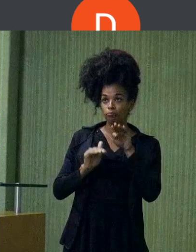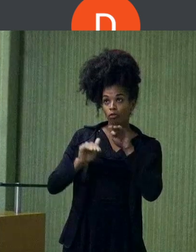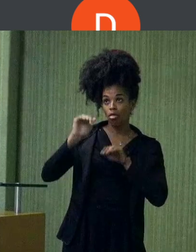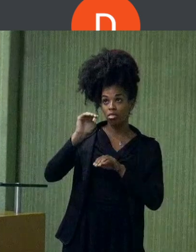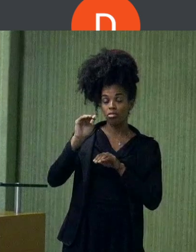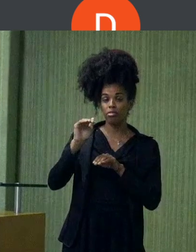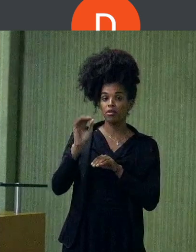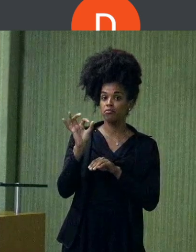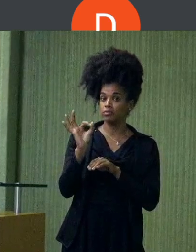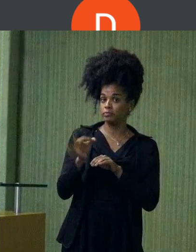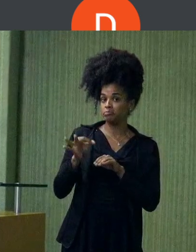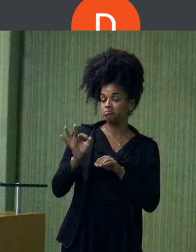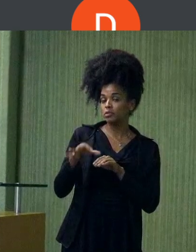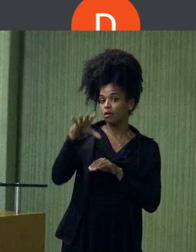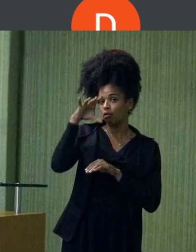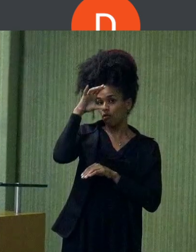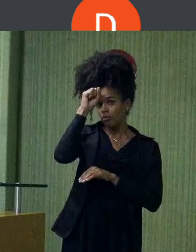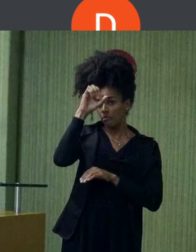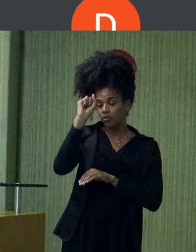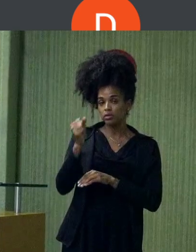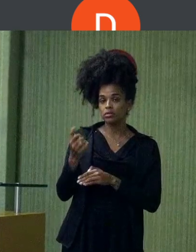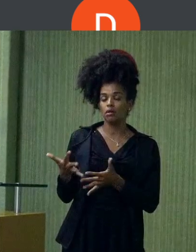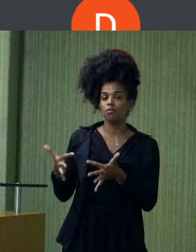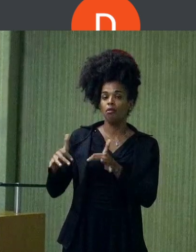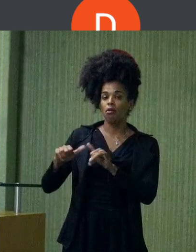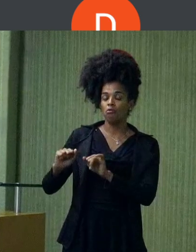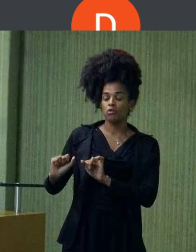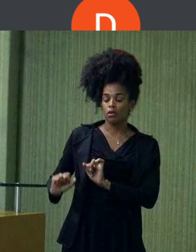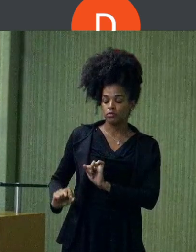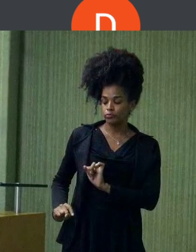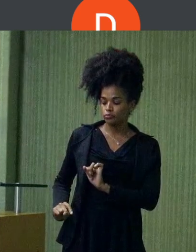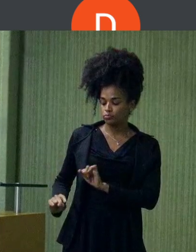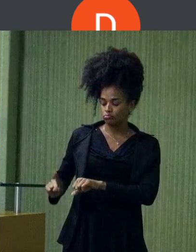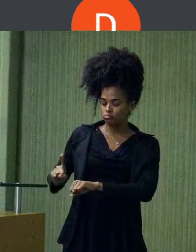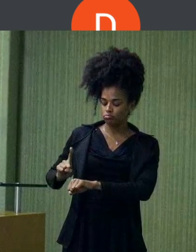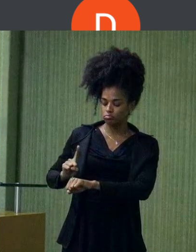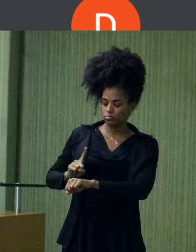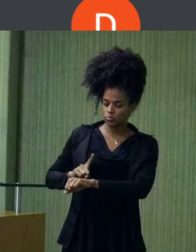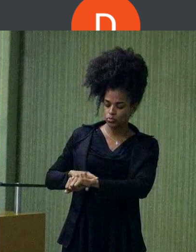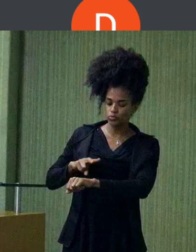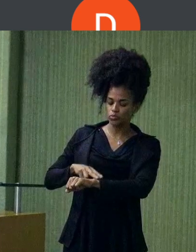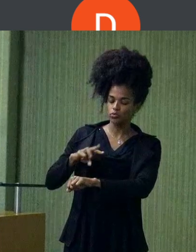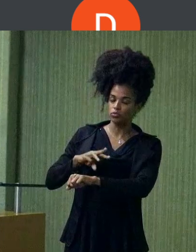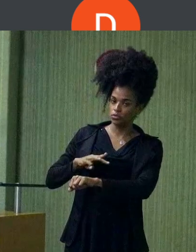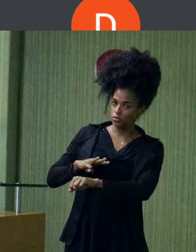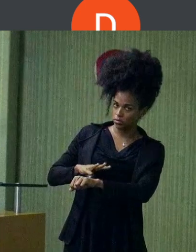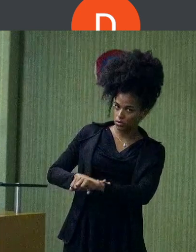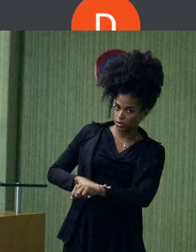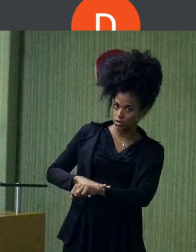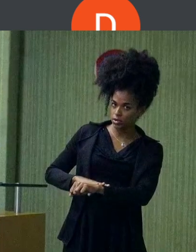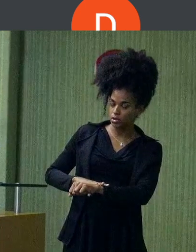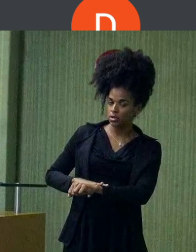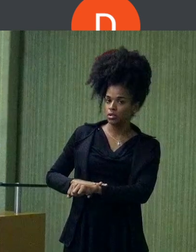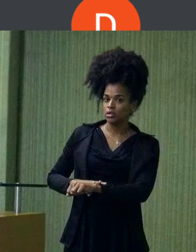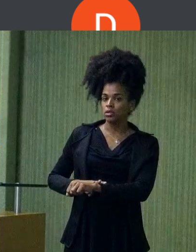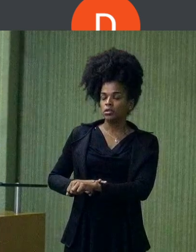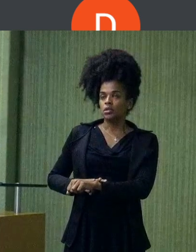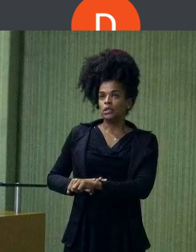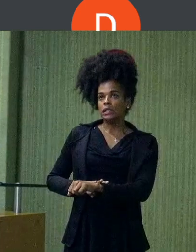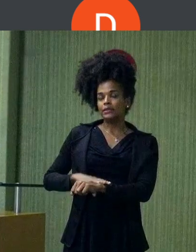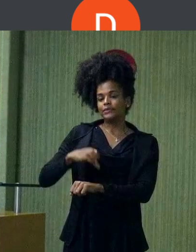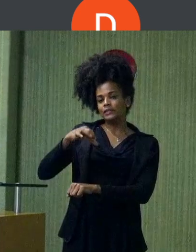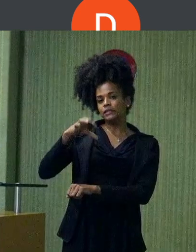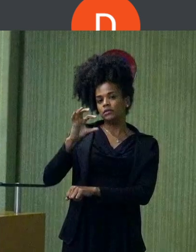aprendizagem né ao final dos anos iniciais do Ensino Fundamental no mínimo para 70% dos